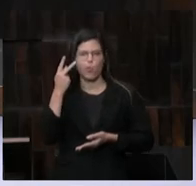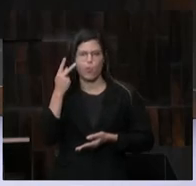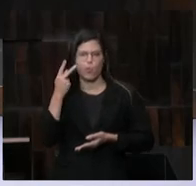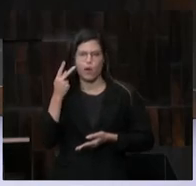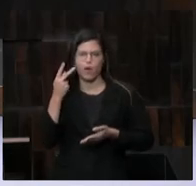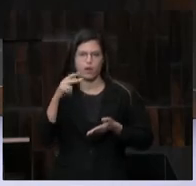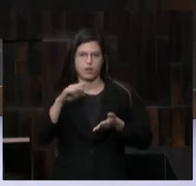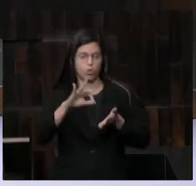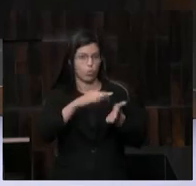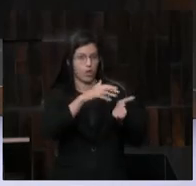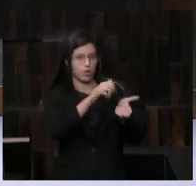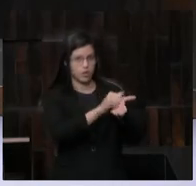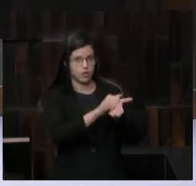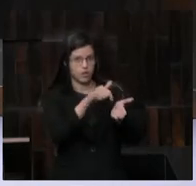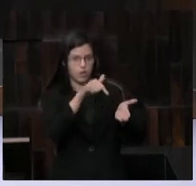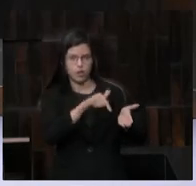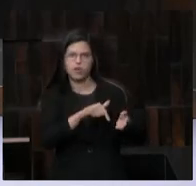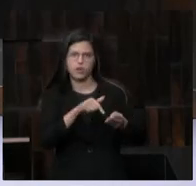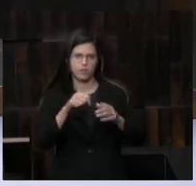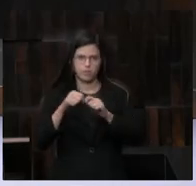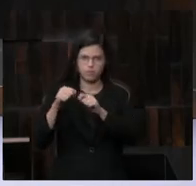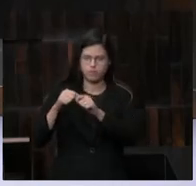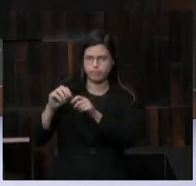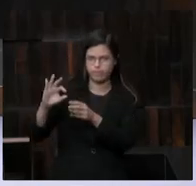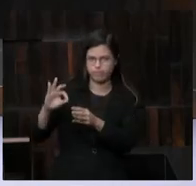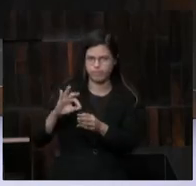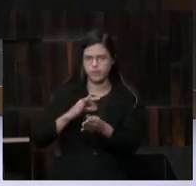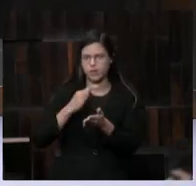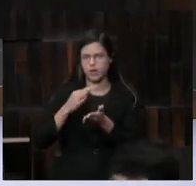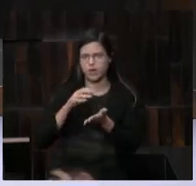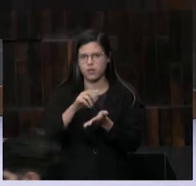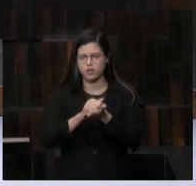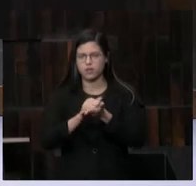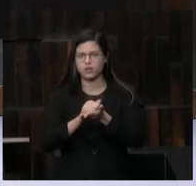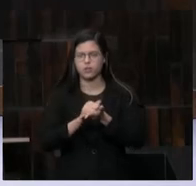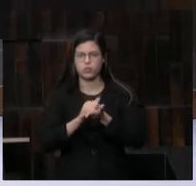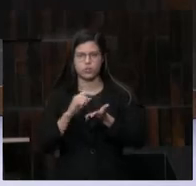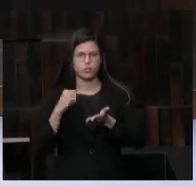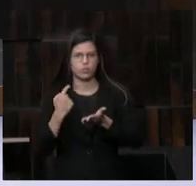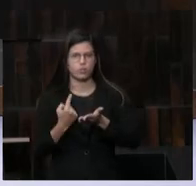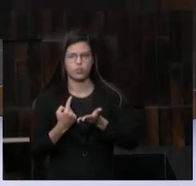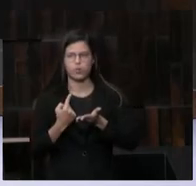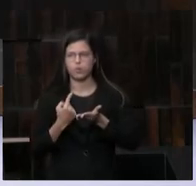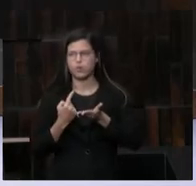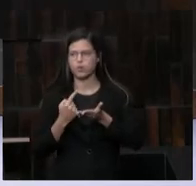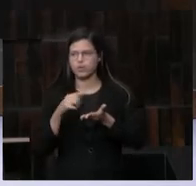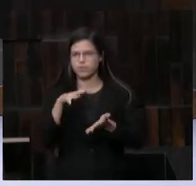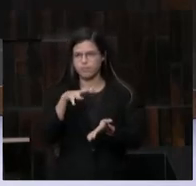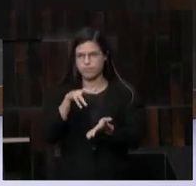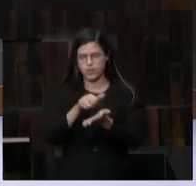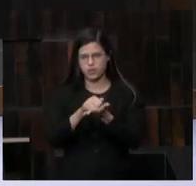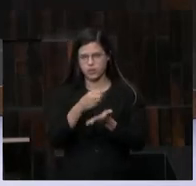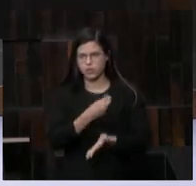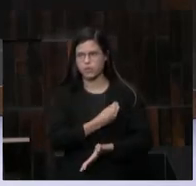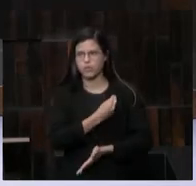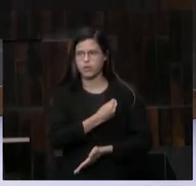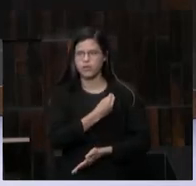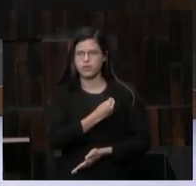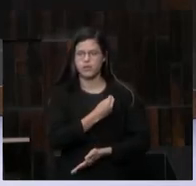se cadastraram na frente, por favor, fazê-lo para que a gente possa estar aqui registrando a